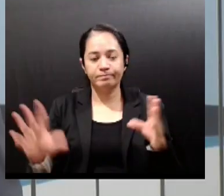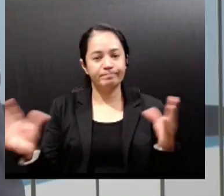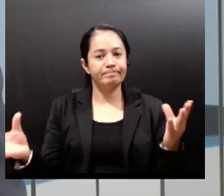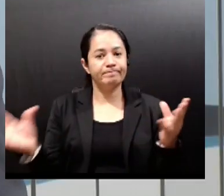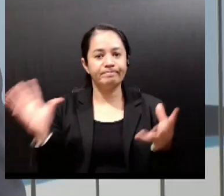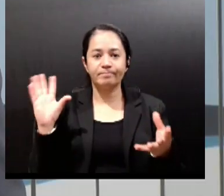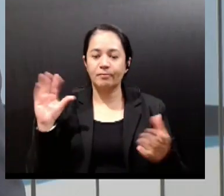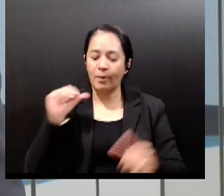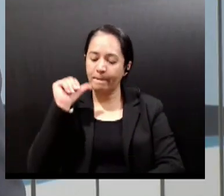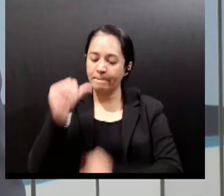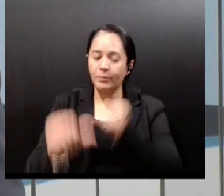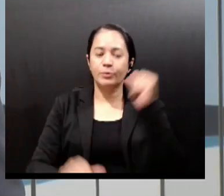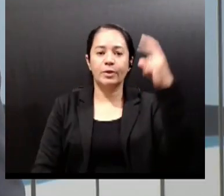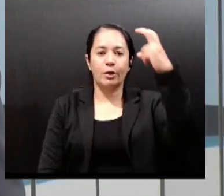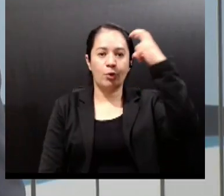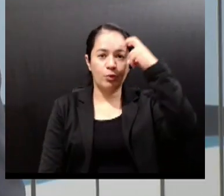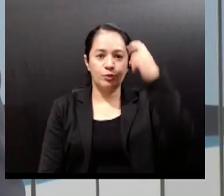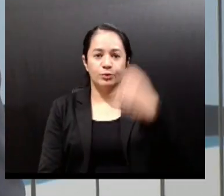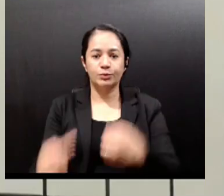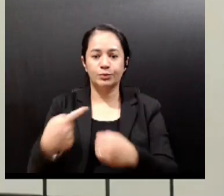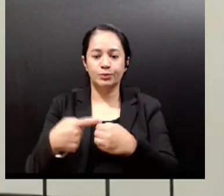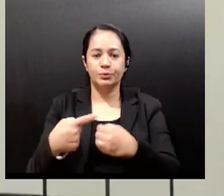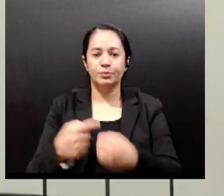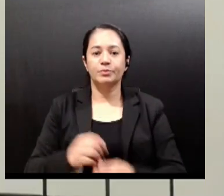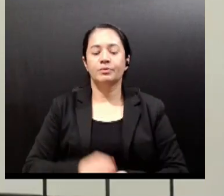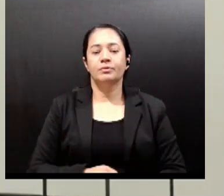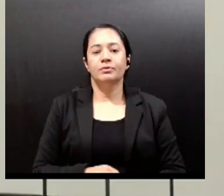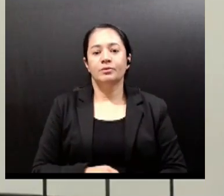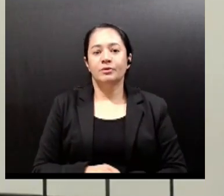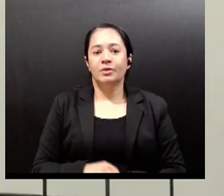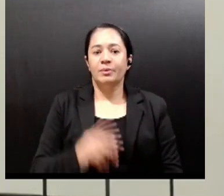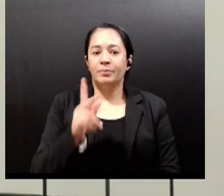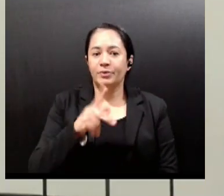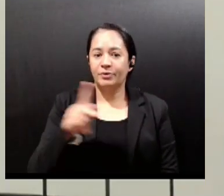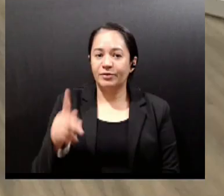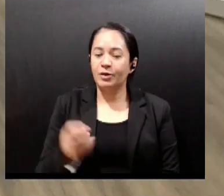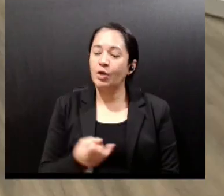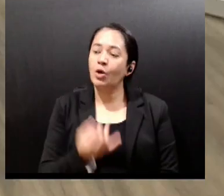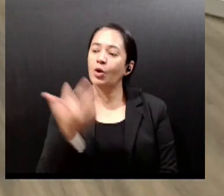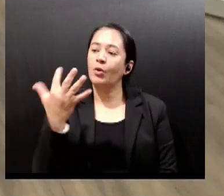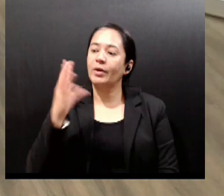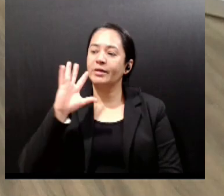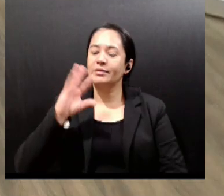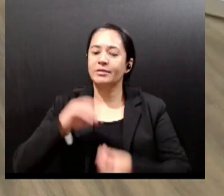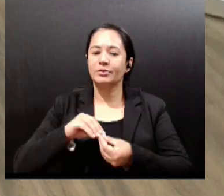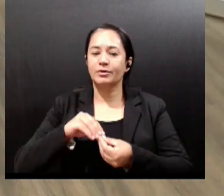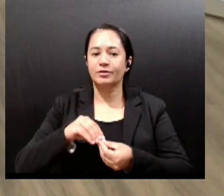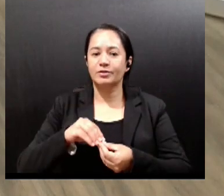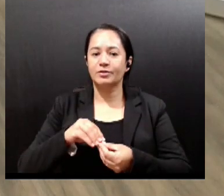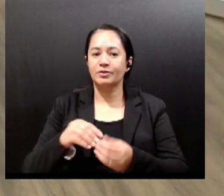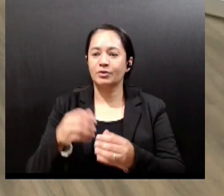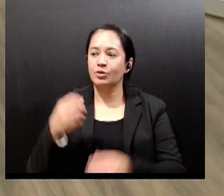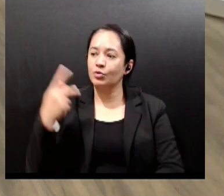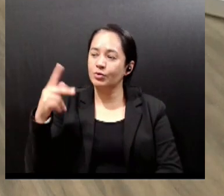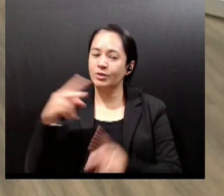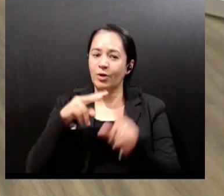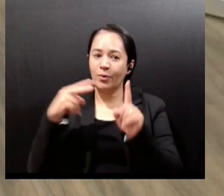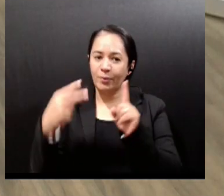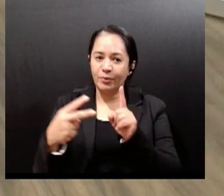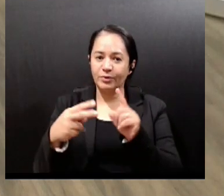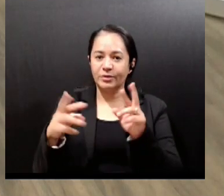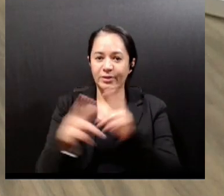cultura de uma cidade. Professor, quais são as considerações finais, o seu ponto de vista em relação a este